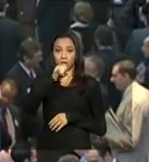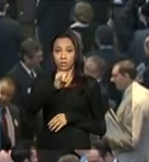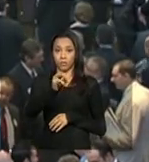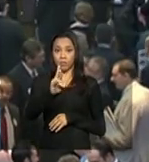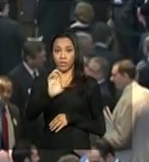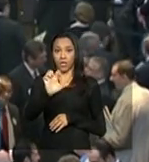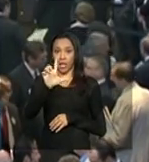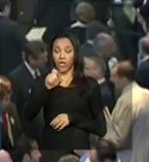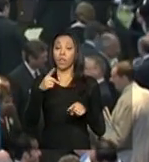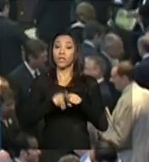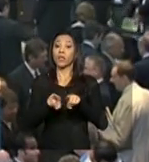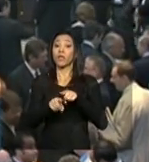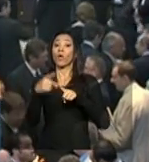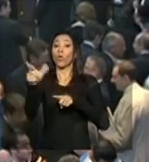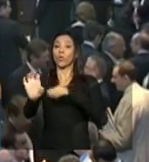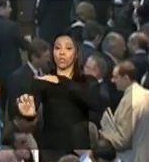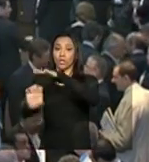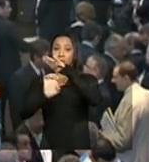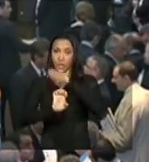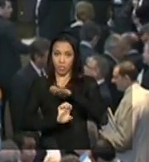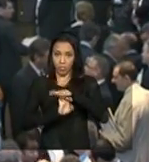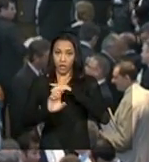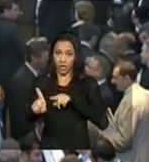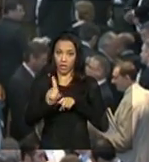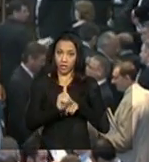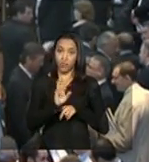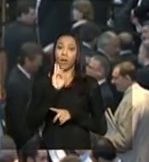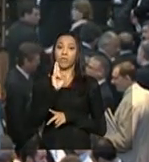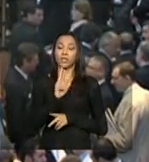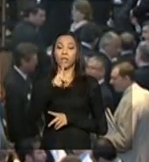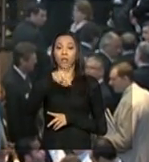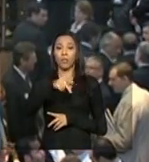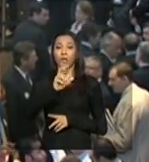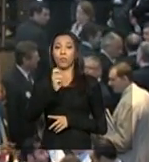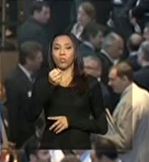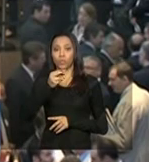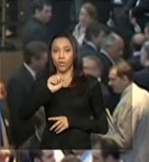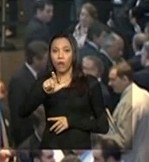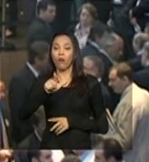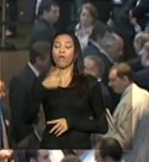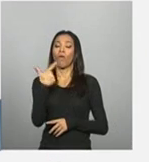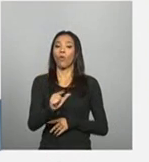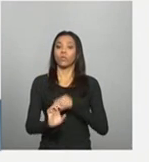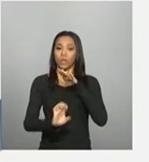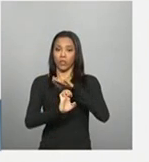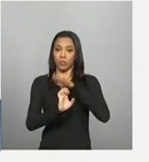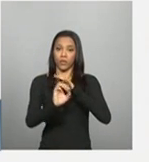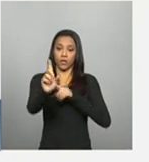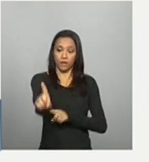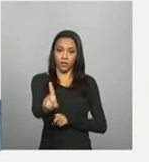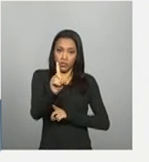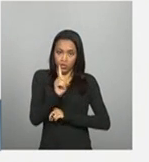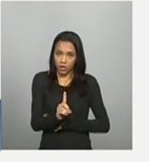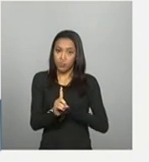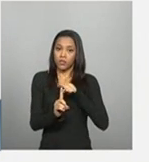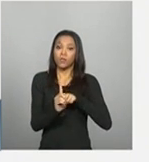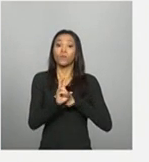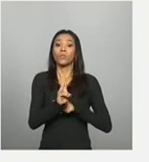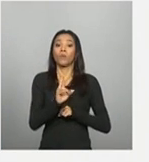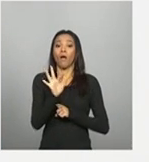Consórcio Centro-Norte, representado pela corretora Brasil Plural. E Alupar Investimento S.A., representado pela corretora